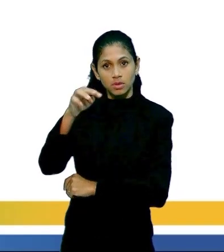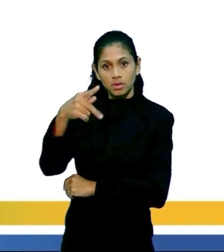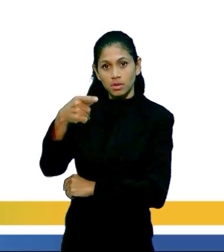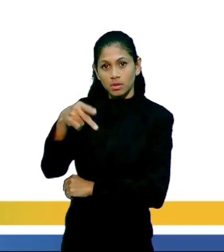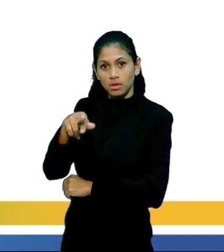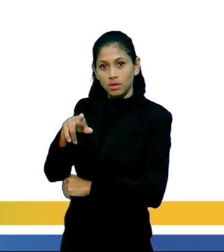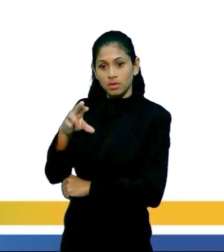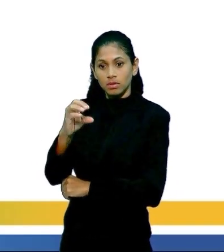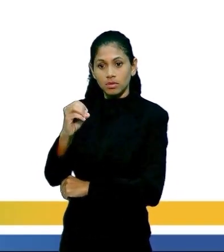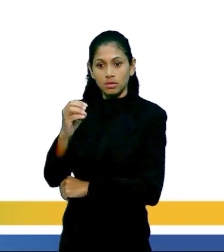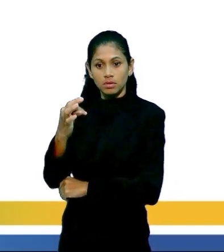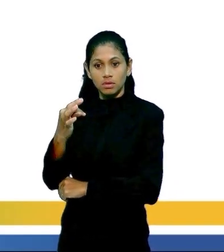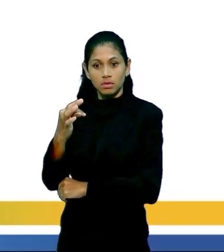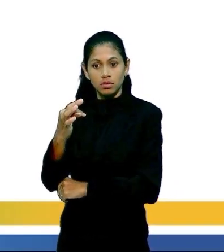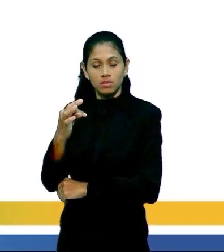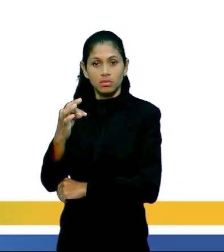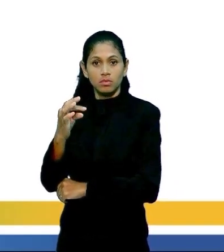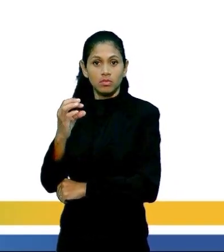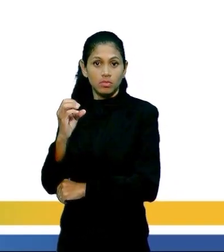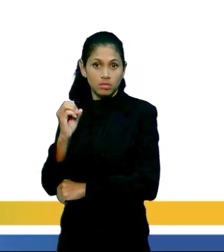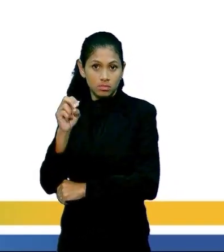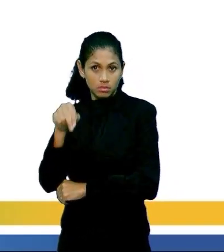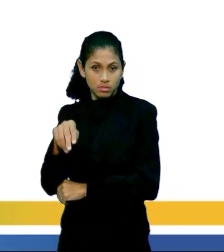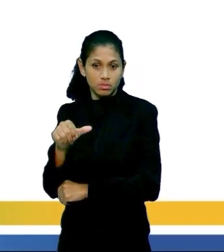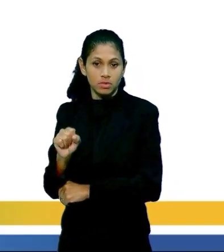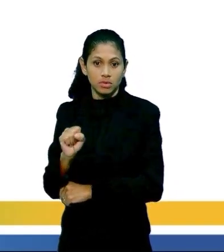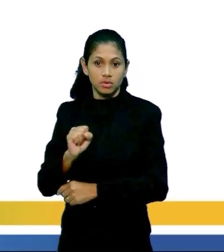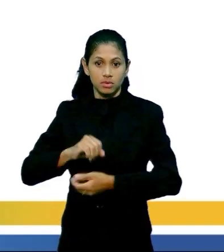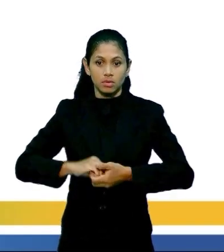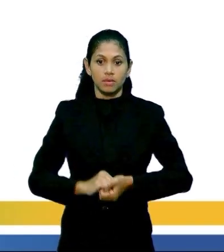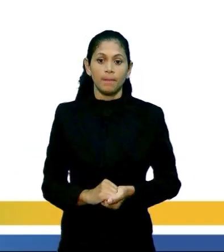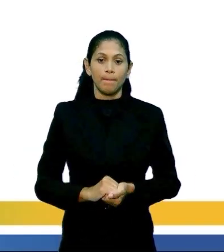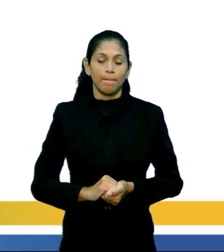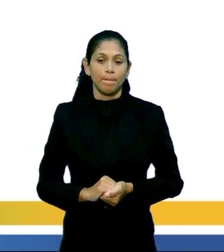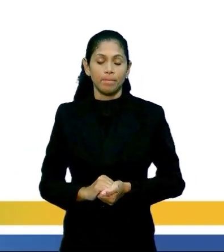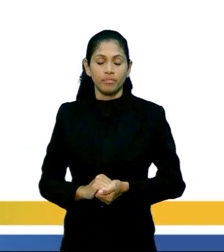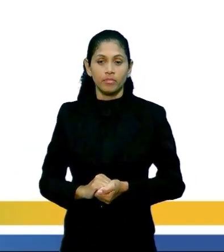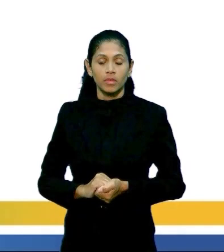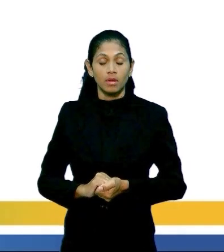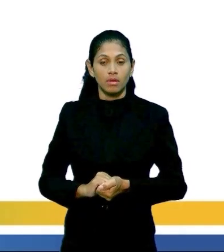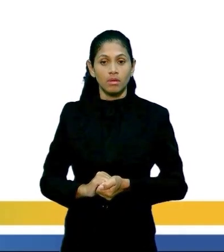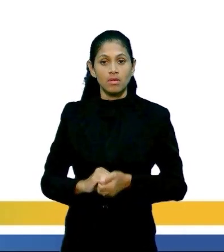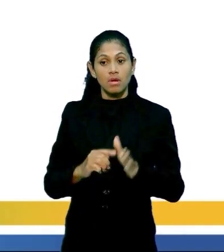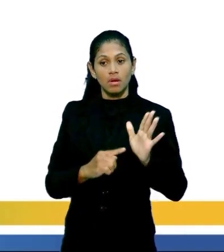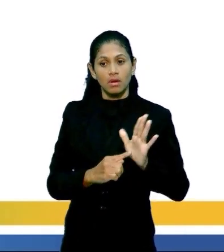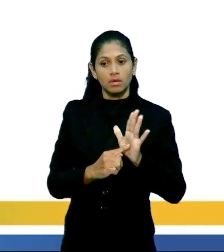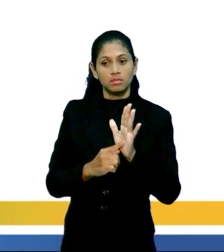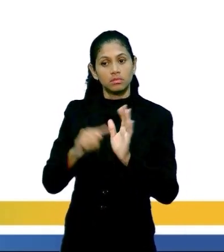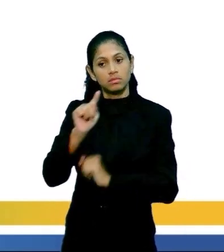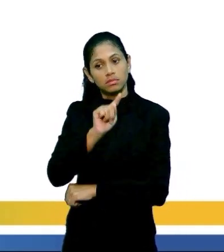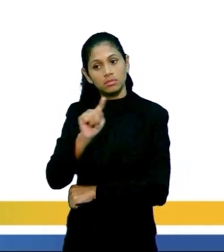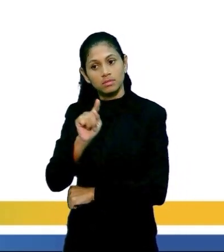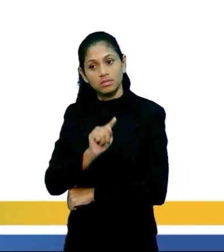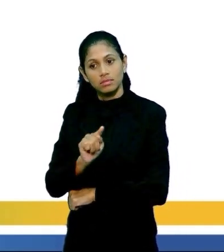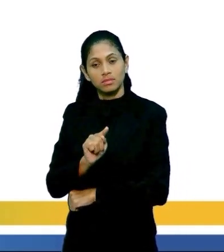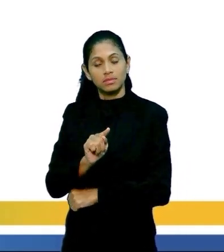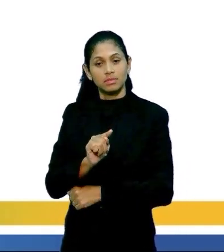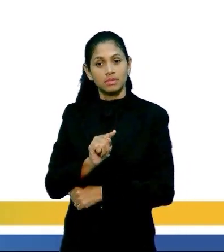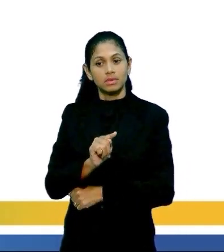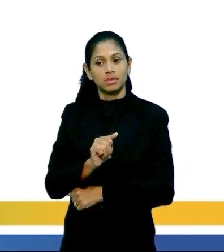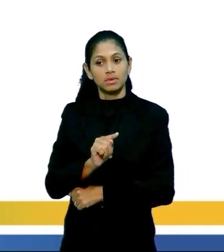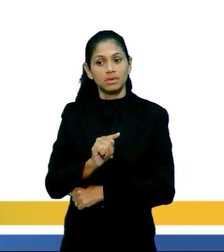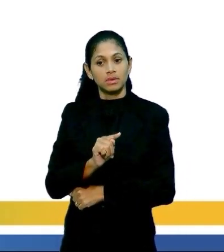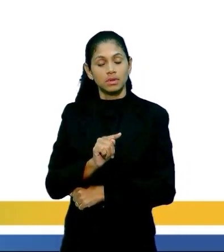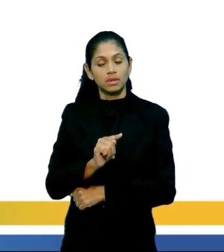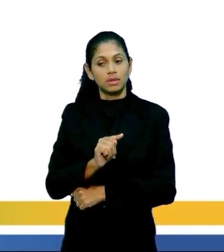O número de prótons é o número atômico, que é representado pela letra Z, o de massa é representado pela letra A, e